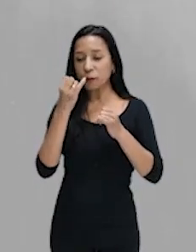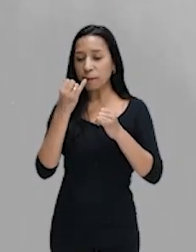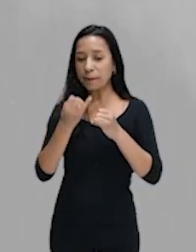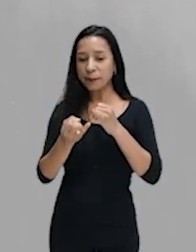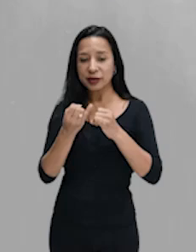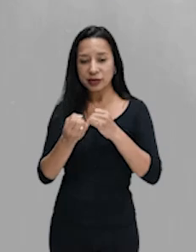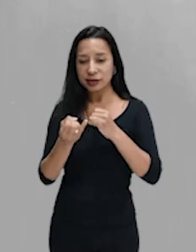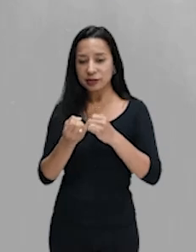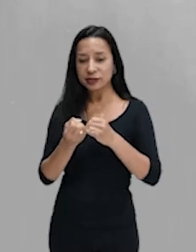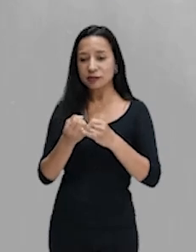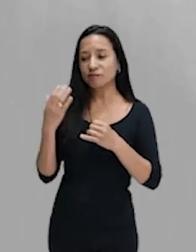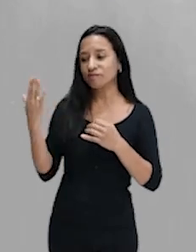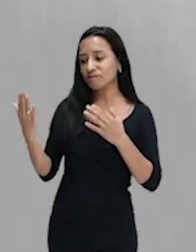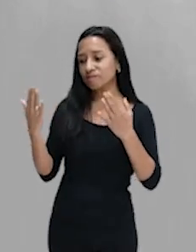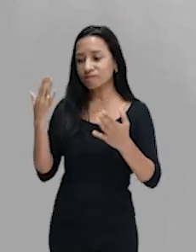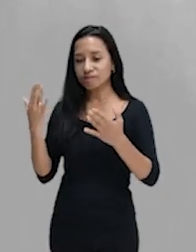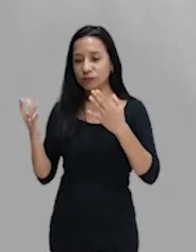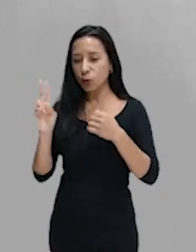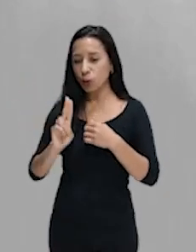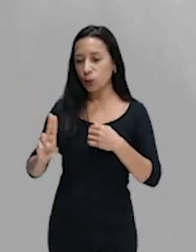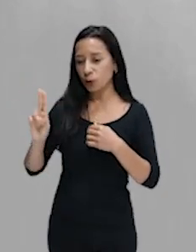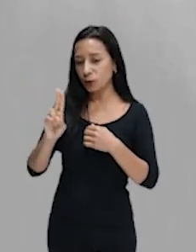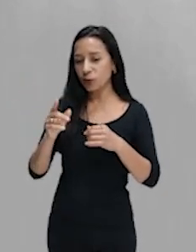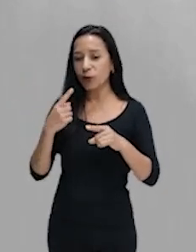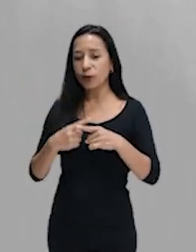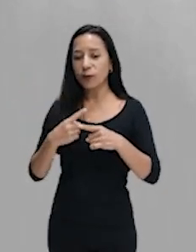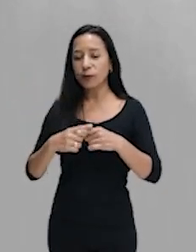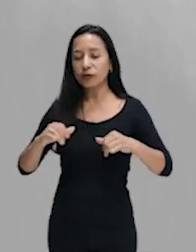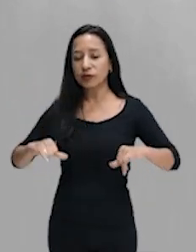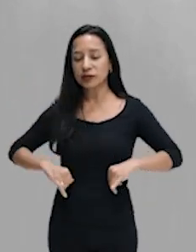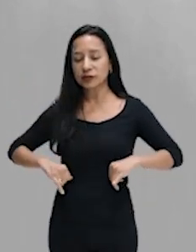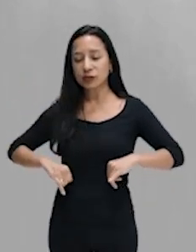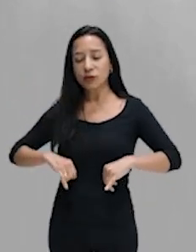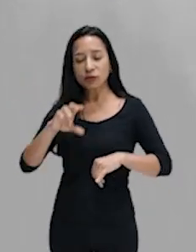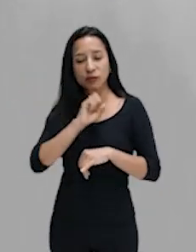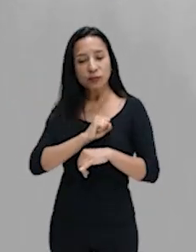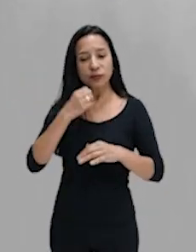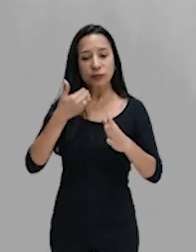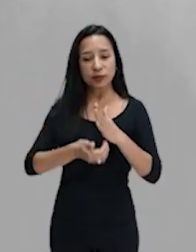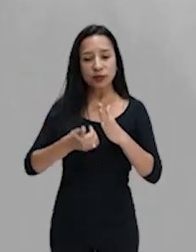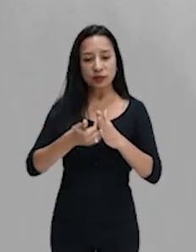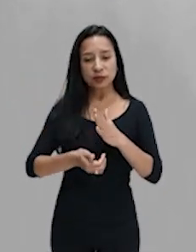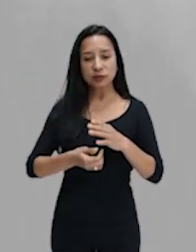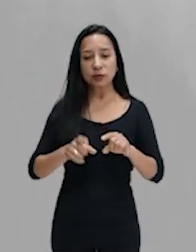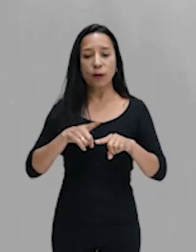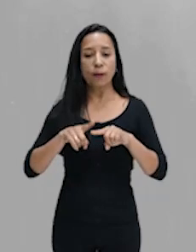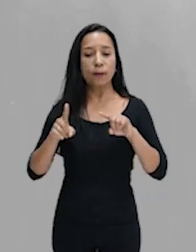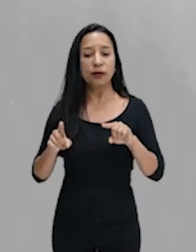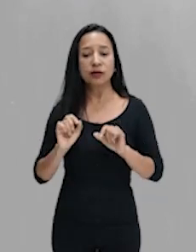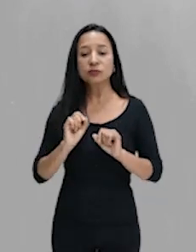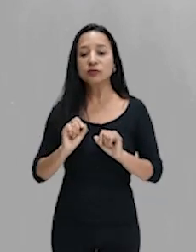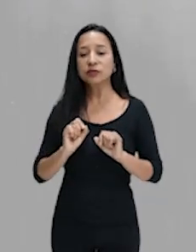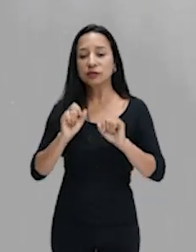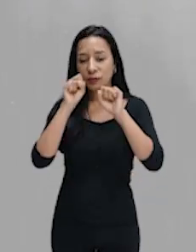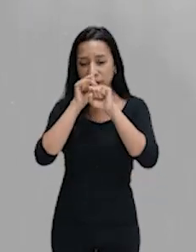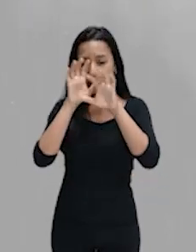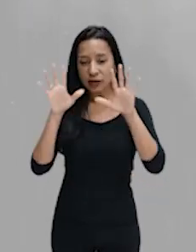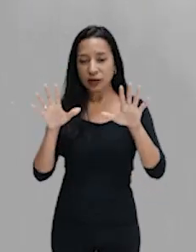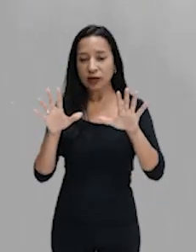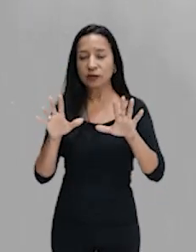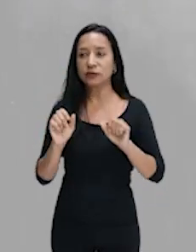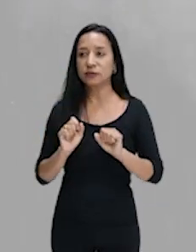apesar, eu volto a repetir, apesar do sofrimento dela em todo esse percurso da vida dela, seja sentimental,